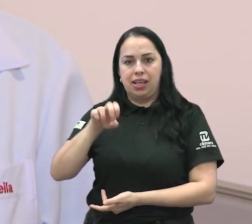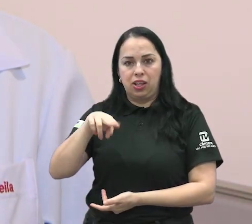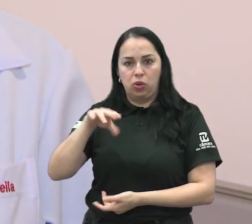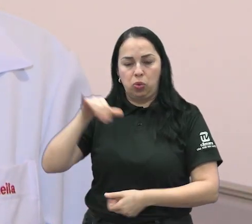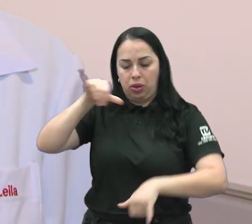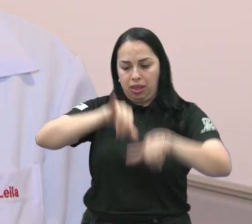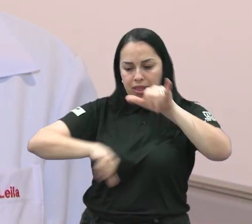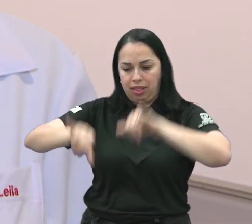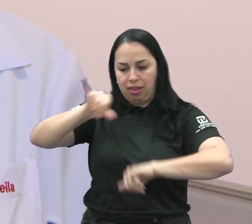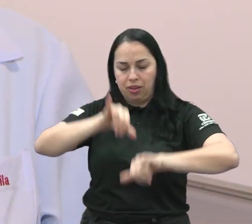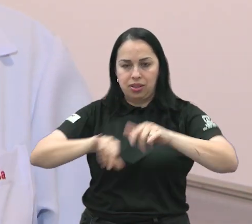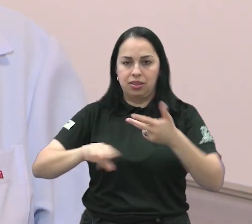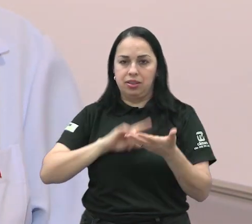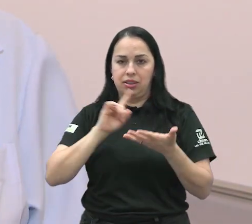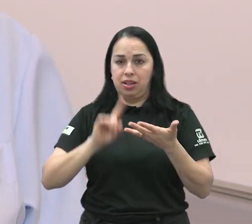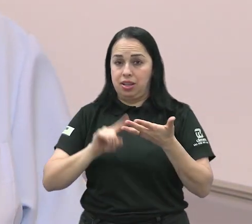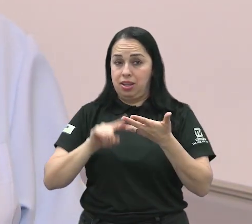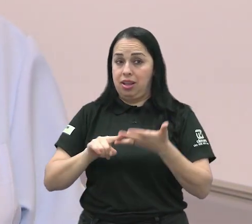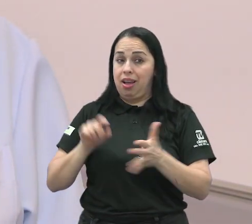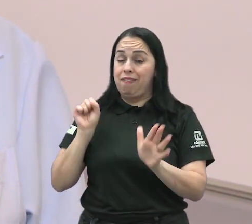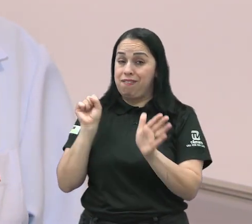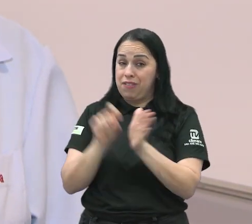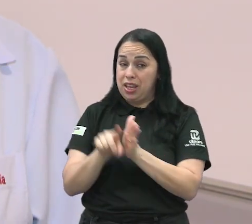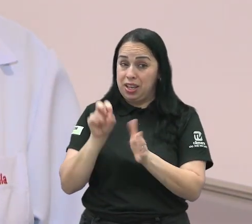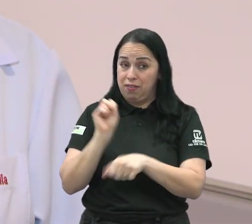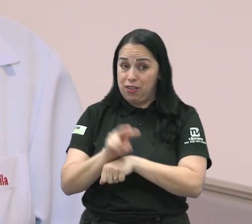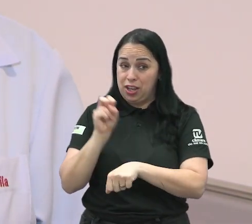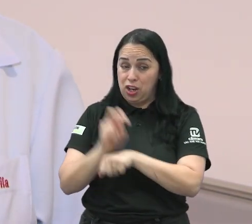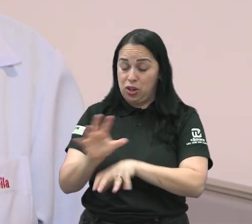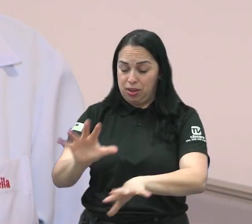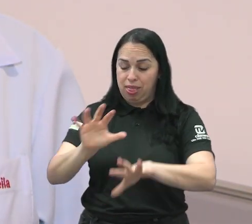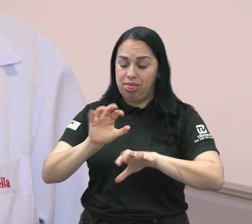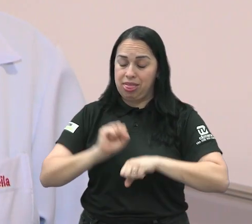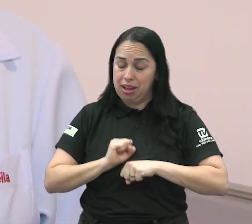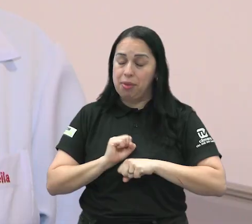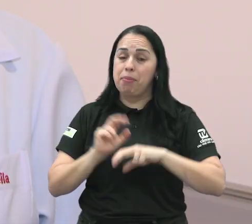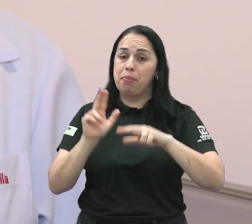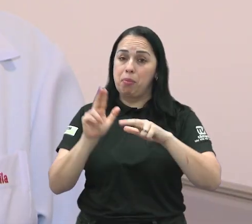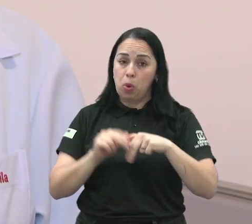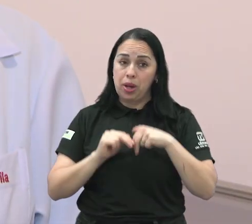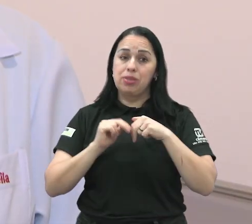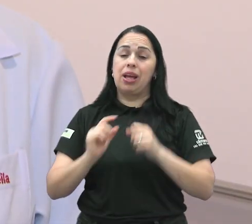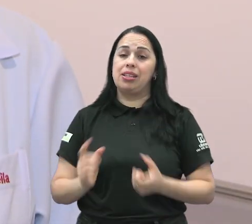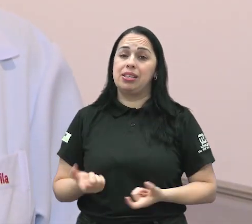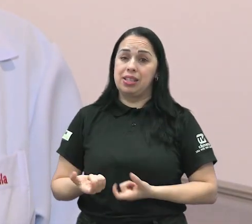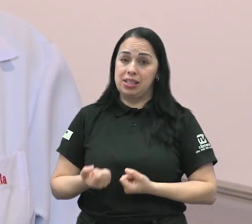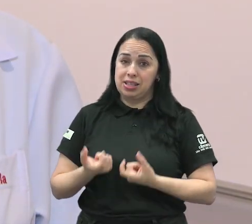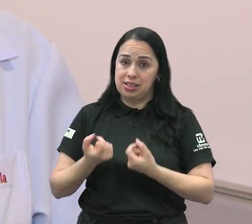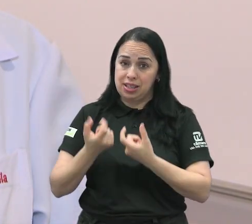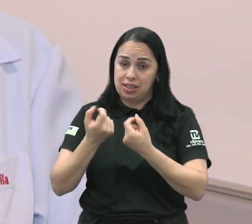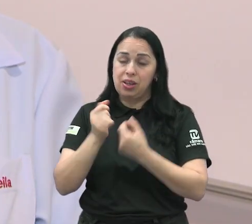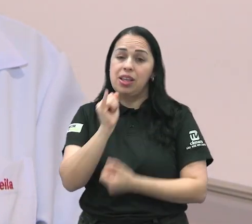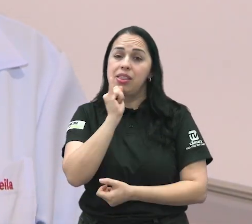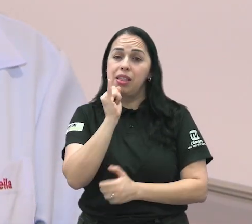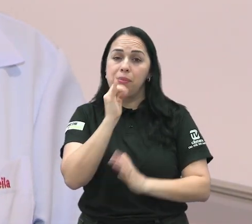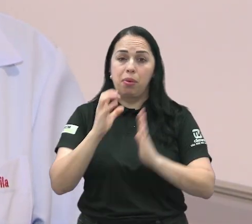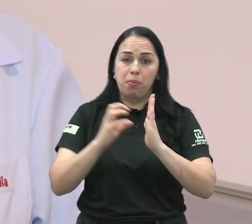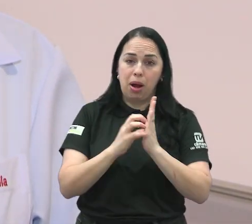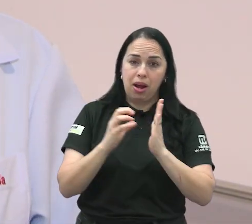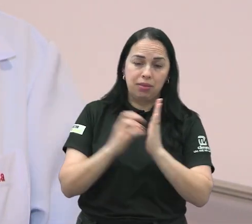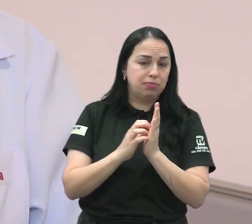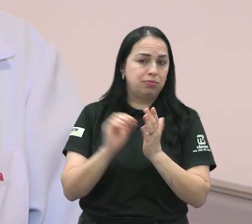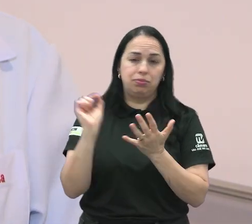substância química tóxica. Algumas infecções estão relacionadas a um aumento do risco de linfoma, como a